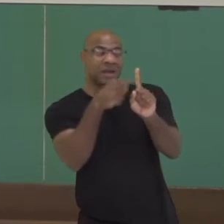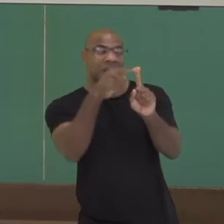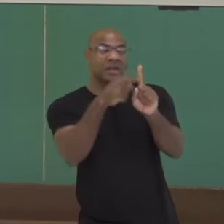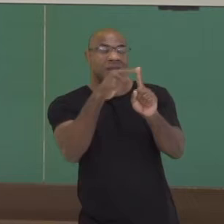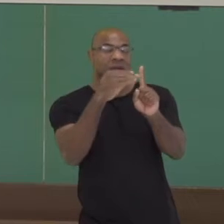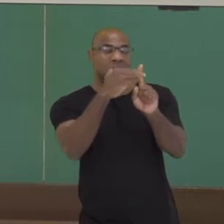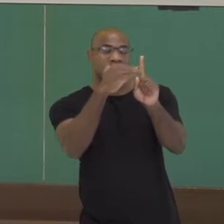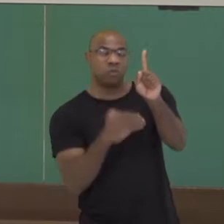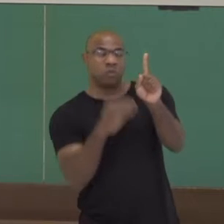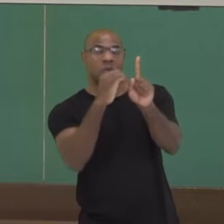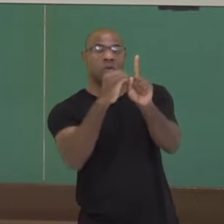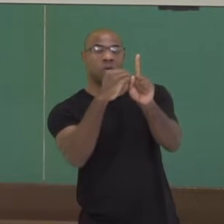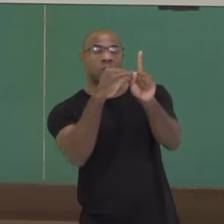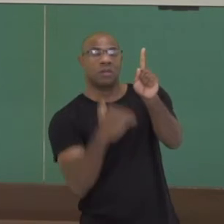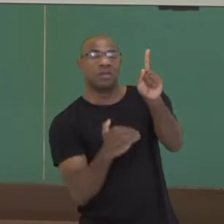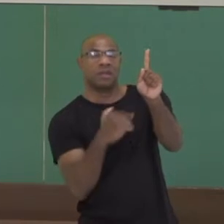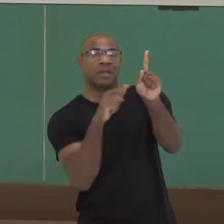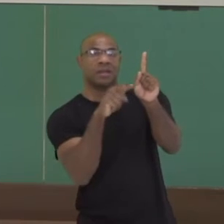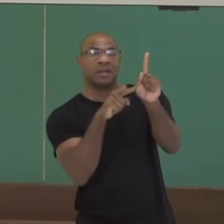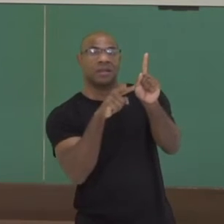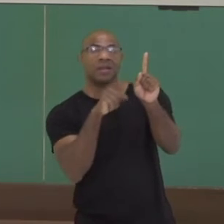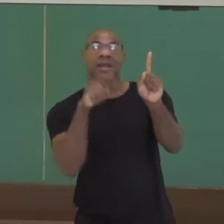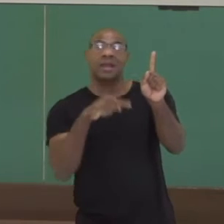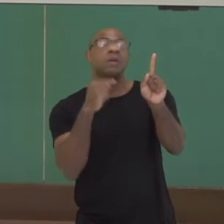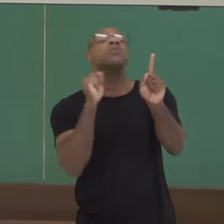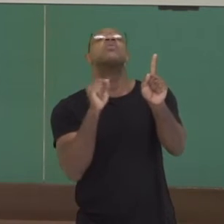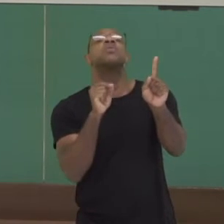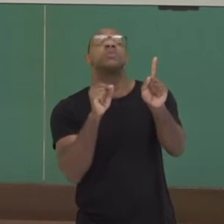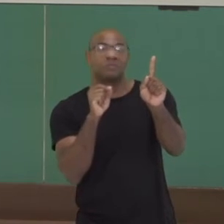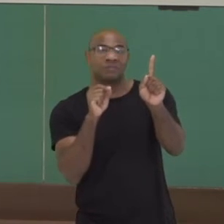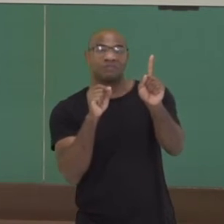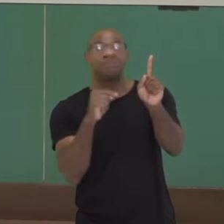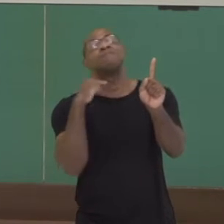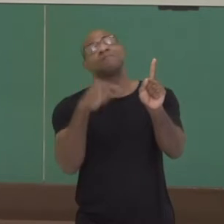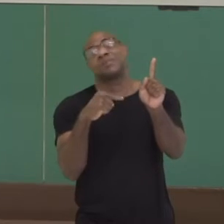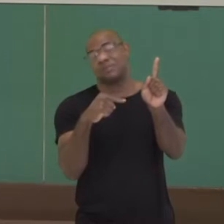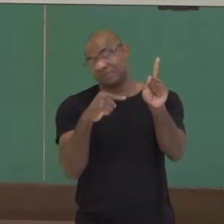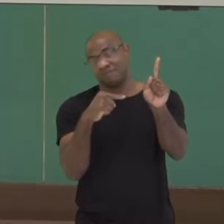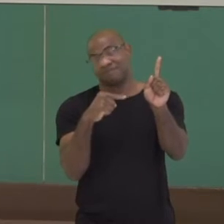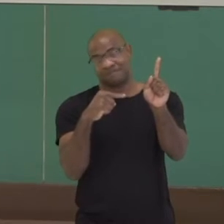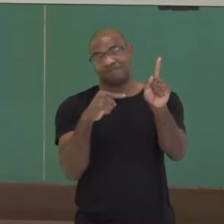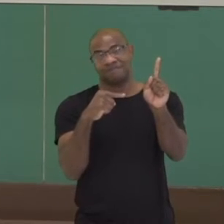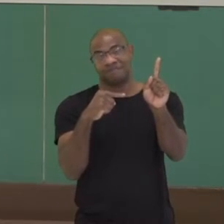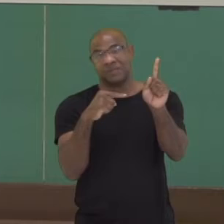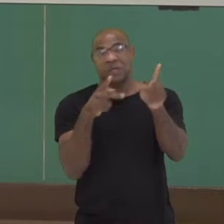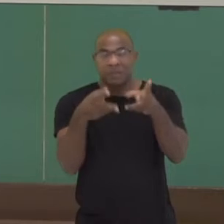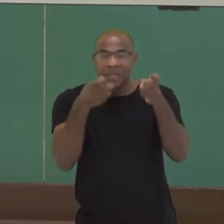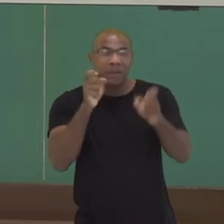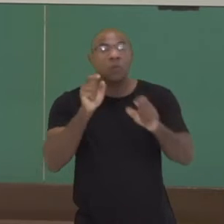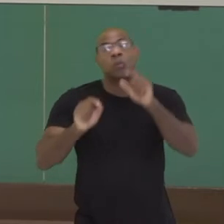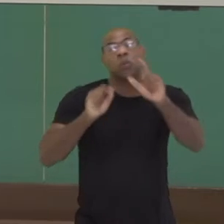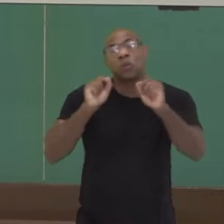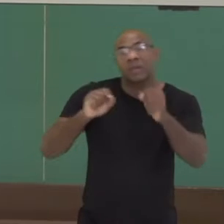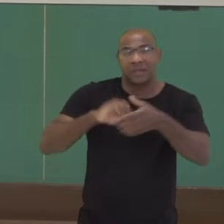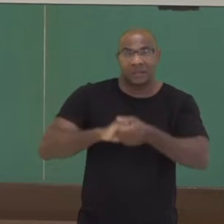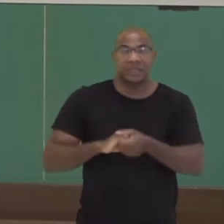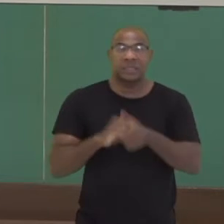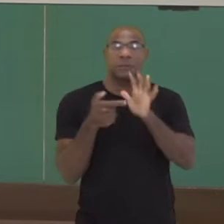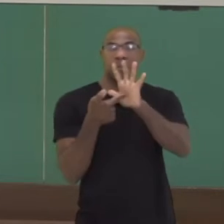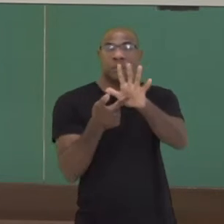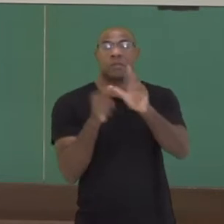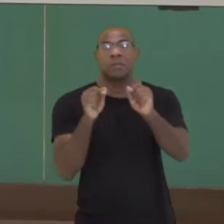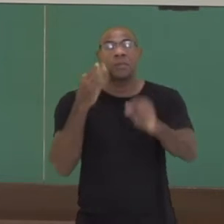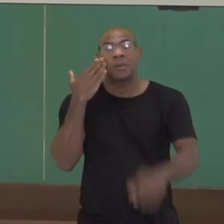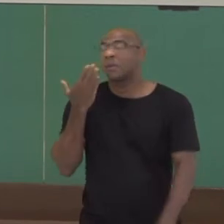abaixo de zero, para começar, ela é uma temperatura negativa. E vocês perceberam que ele representou